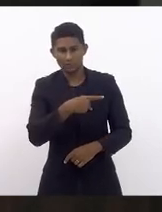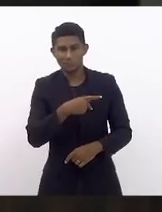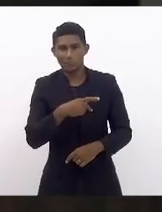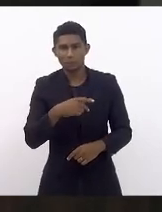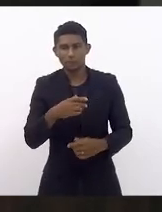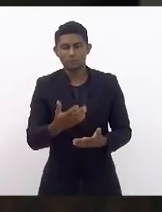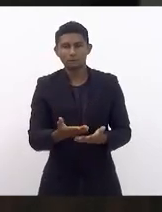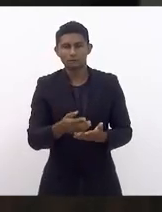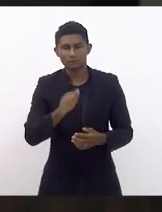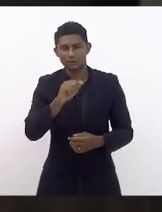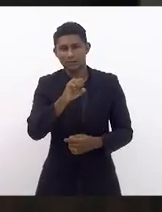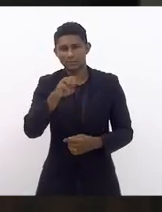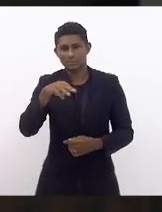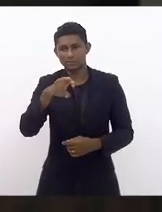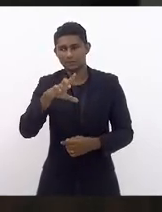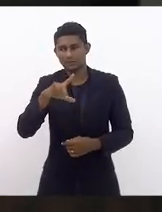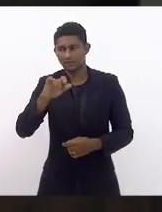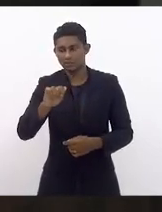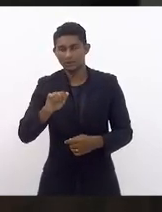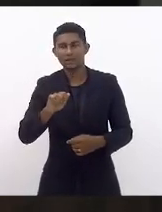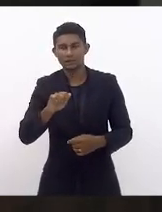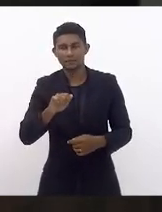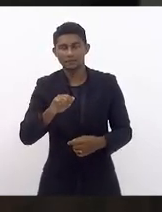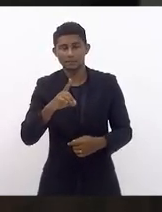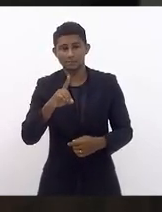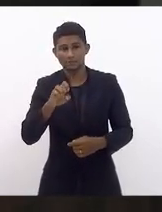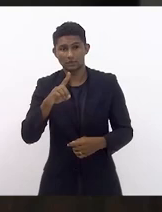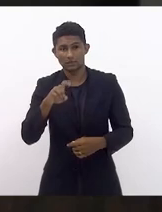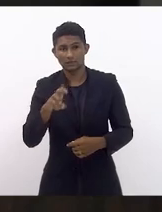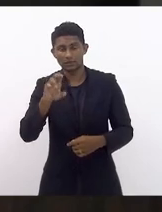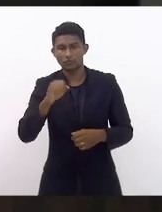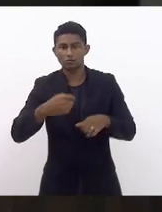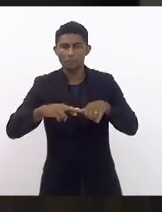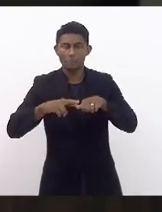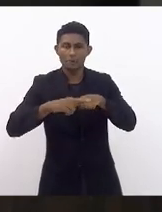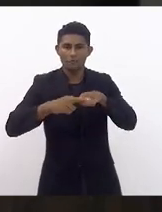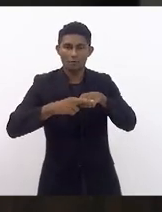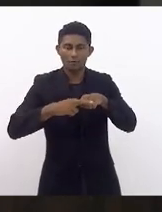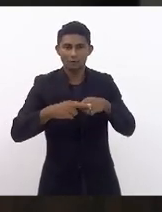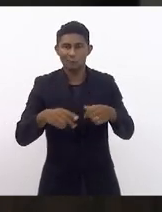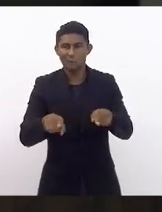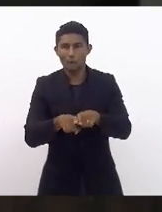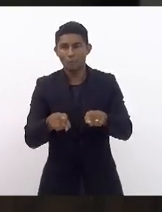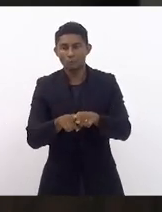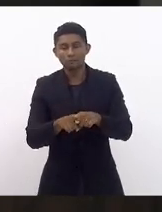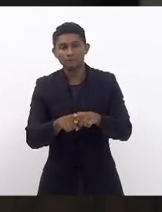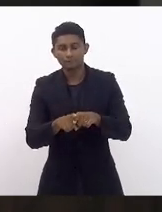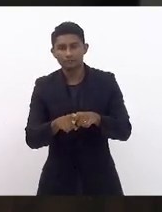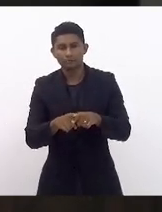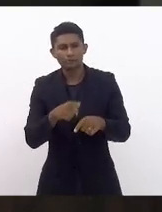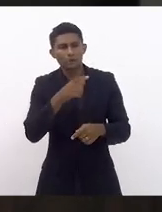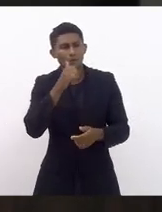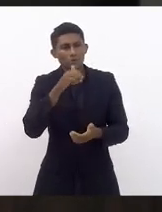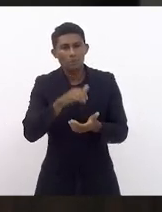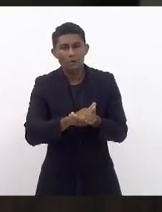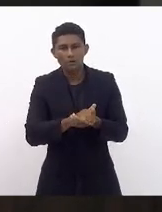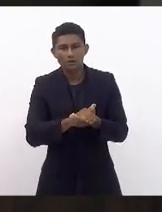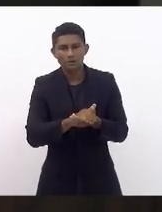Parque São Bento, Belfor Roxo. Venância Maria dos Santos Vargas, esposa do pastor Hamilton Vargas, muito